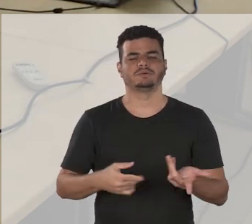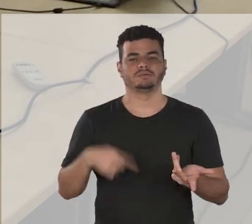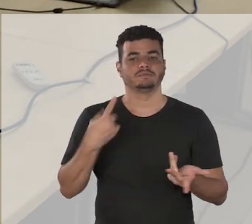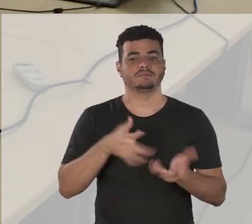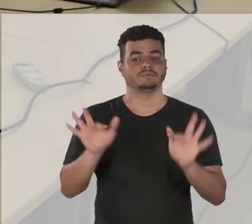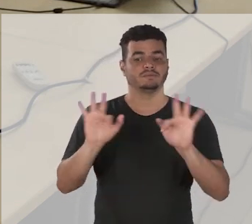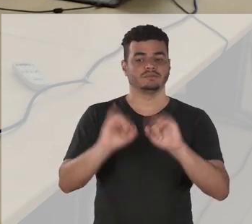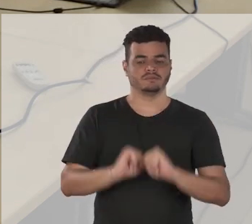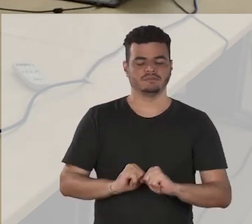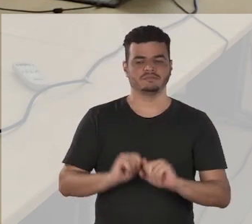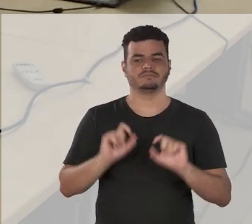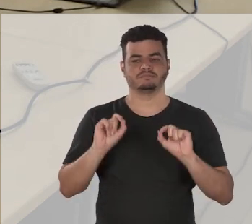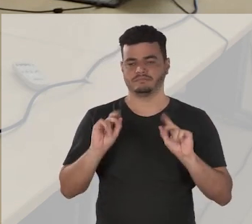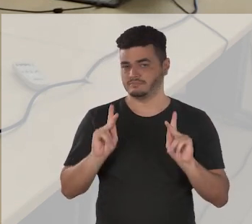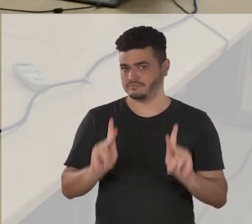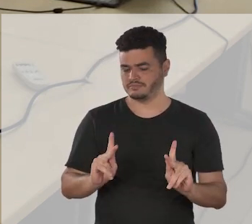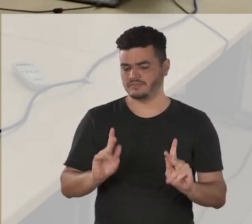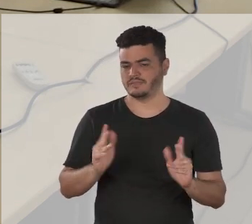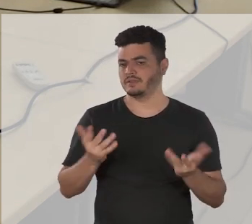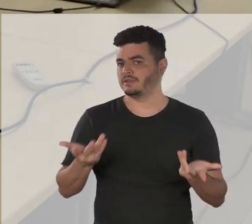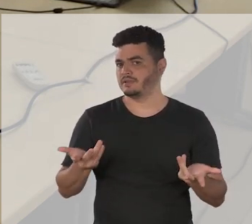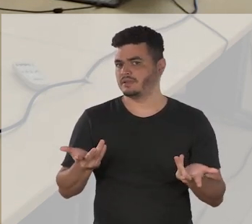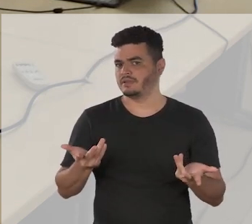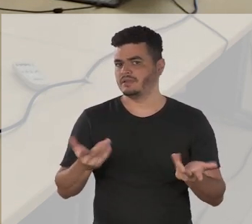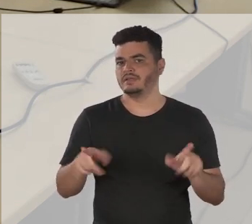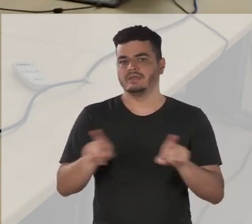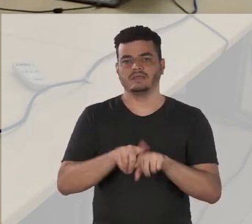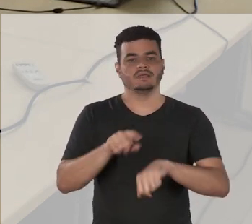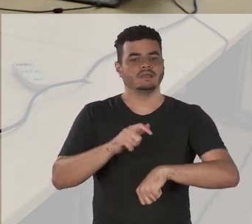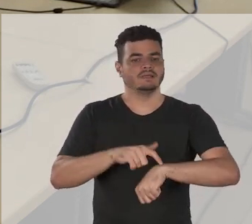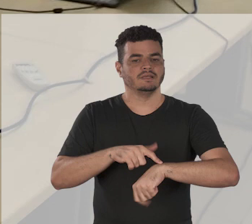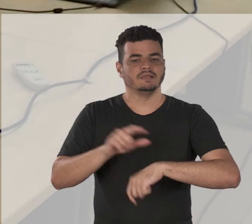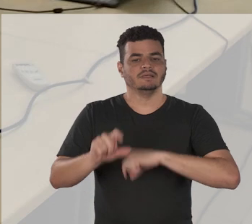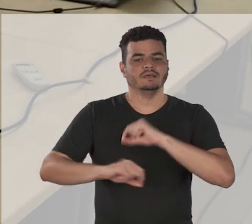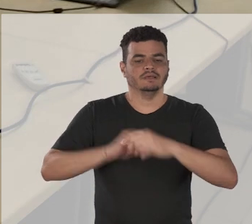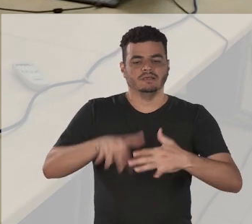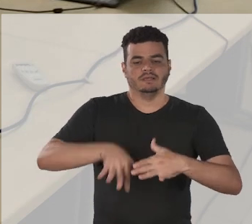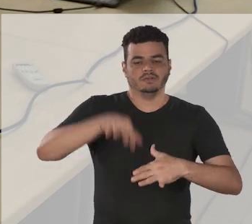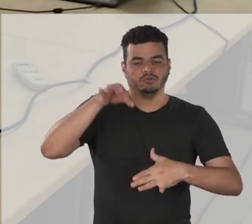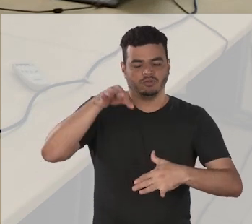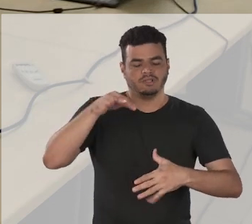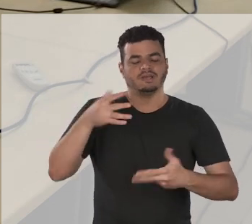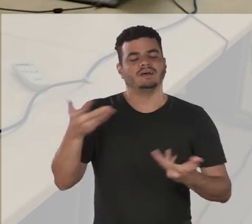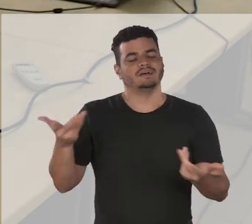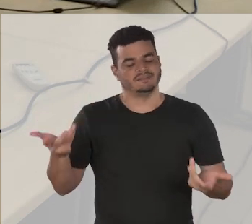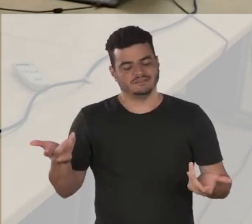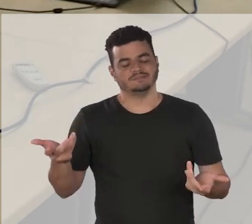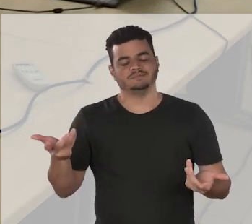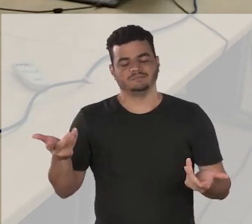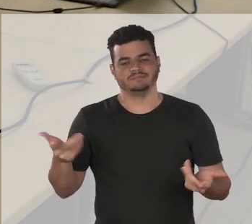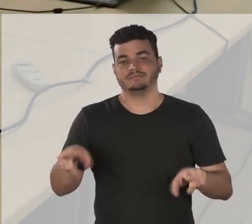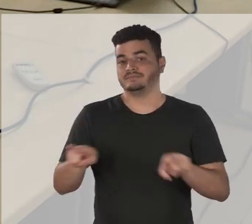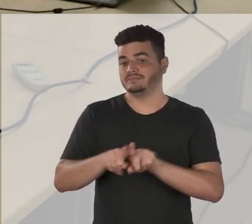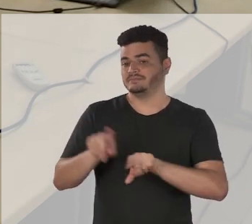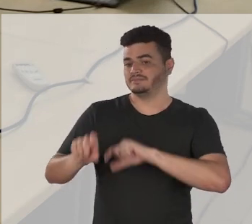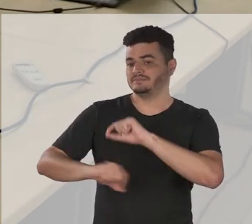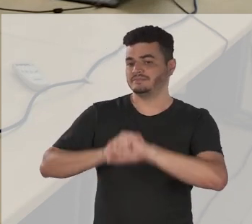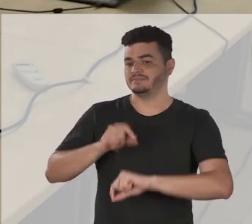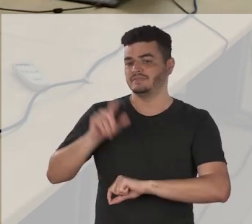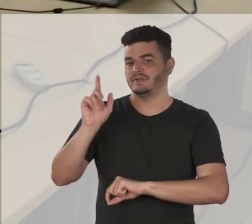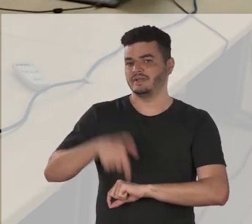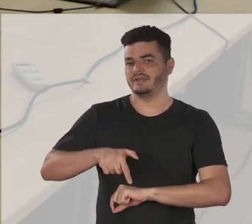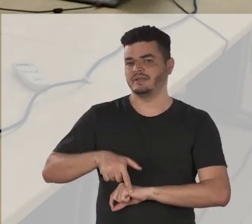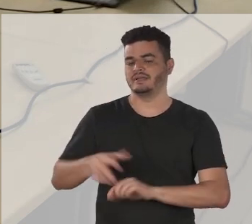né, por aqui as perguntas, para ter tempo ainda de fazer o sorteio e as palavras finais. Então, eu vou